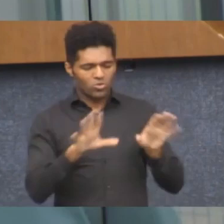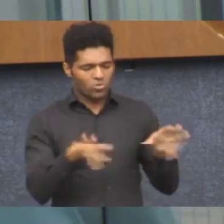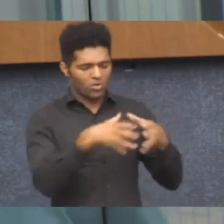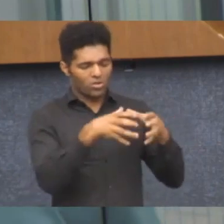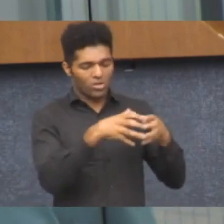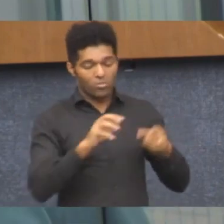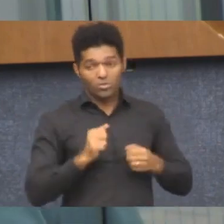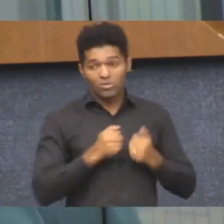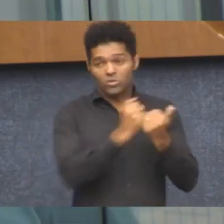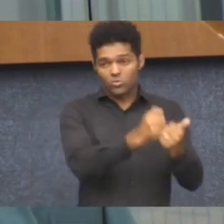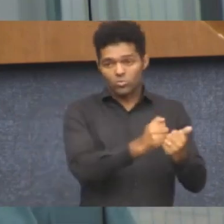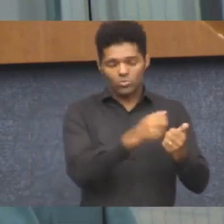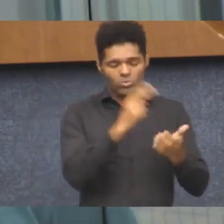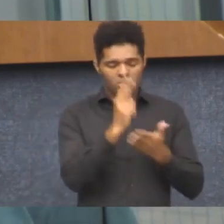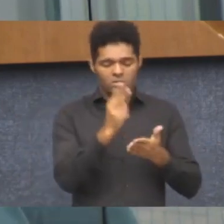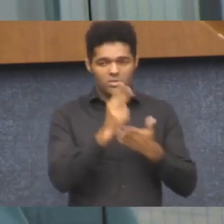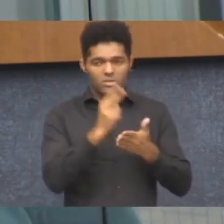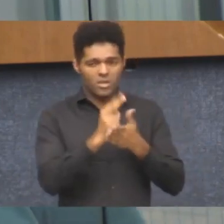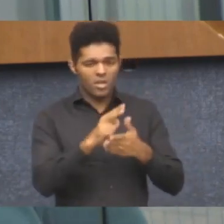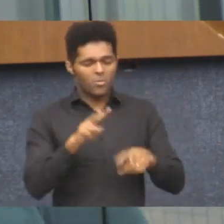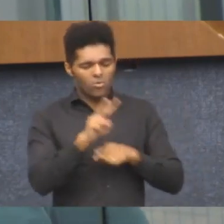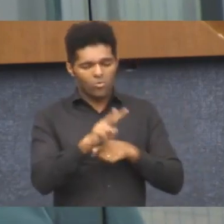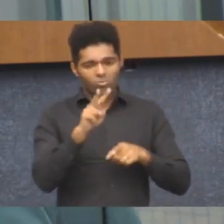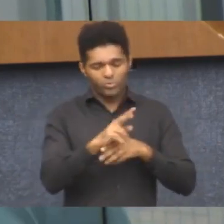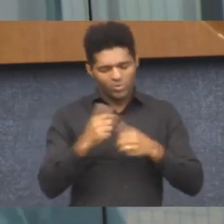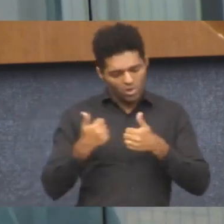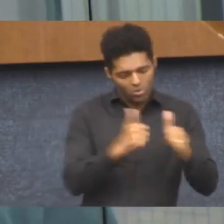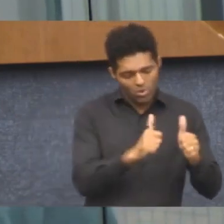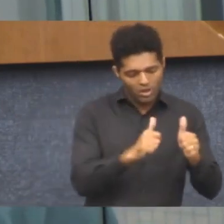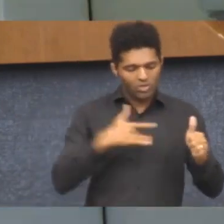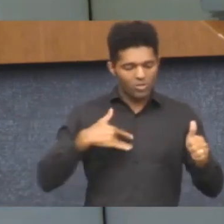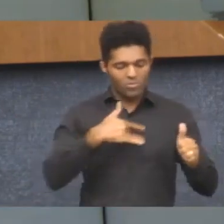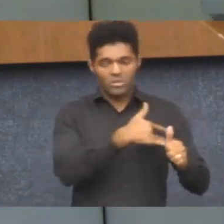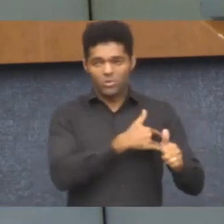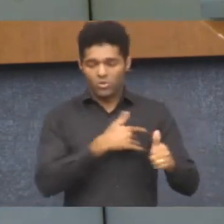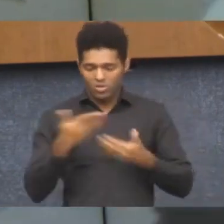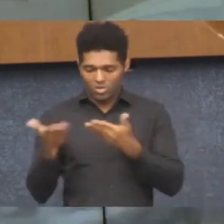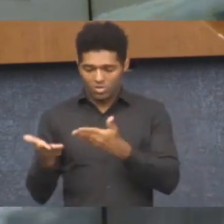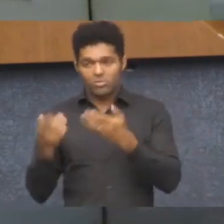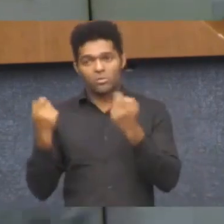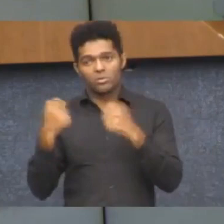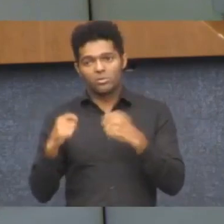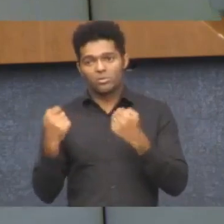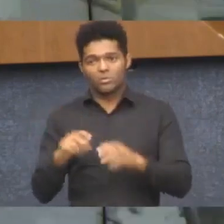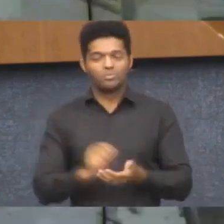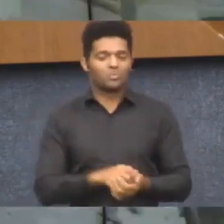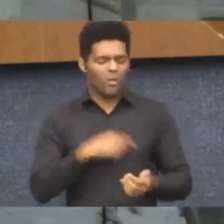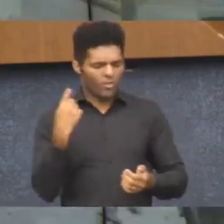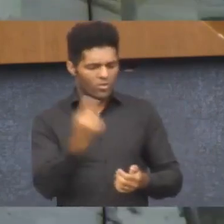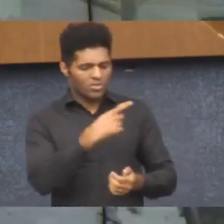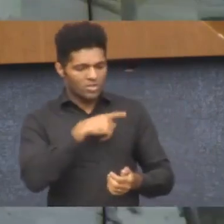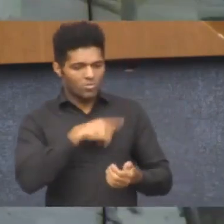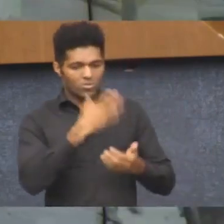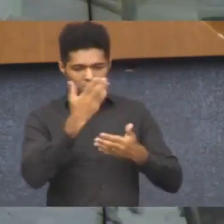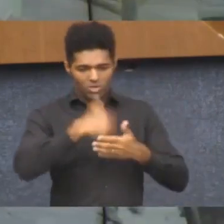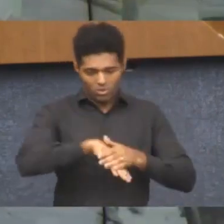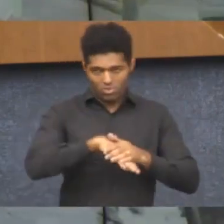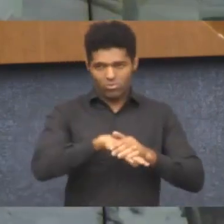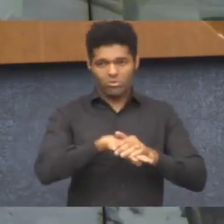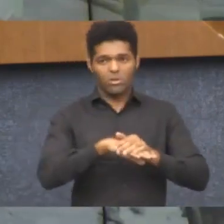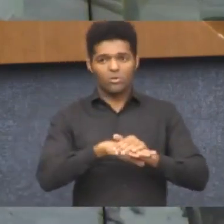perto, acompanhando e fazendo uma saúde da forma como eles merecem. A gente tem na nossa comunidade